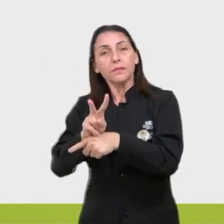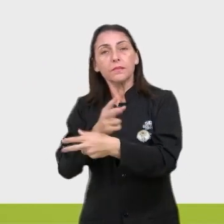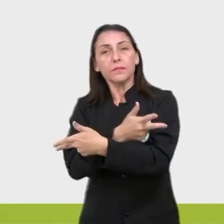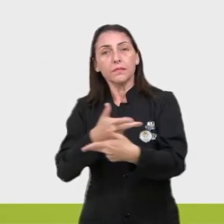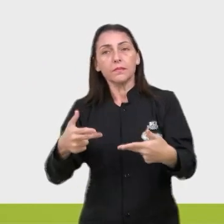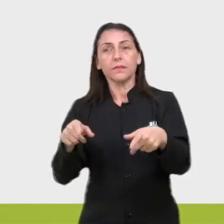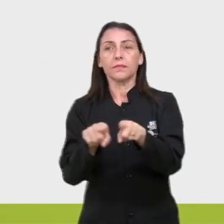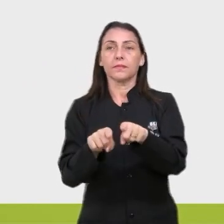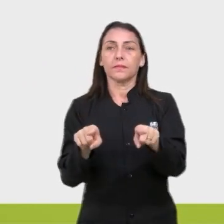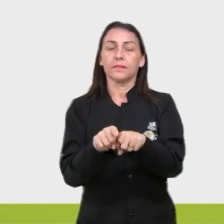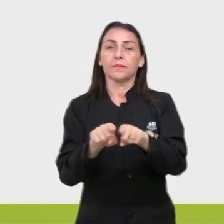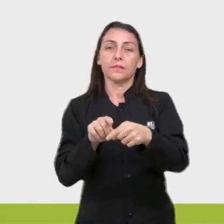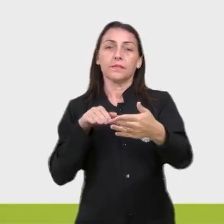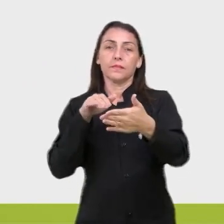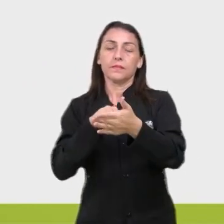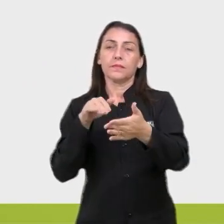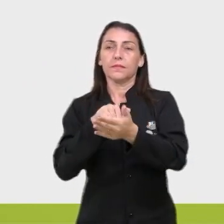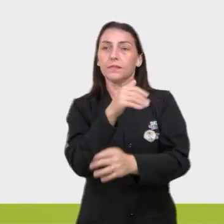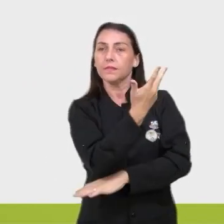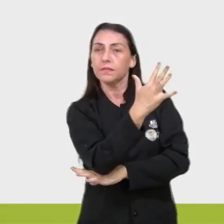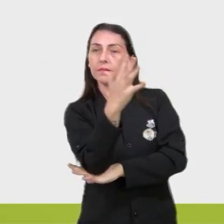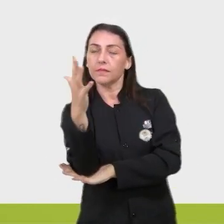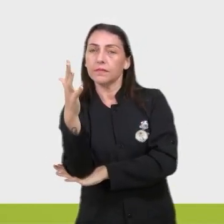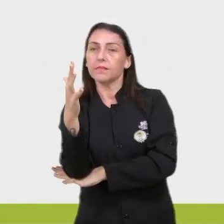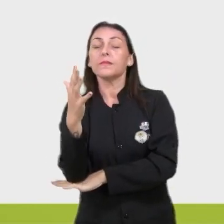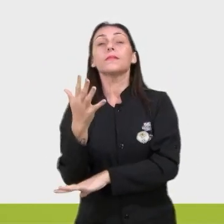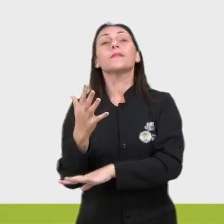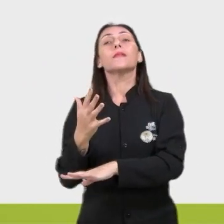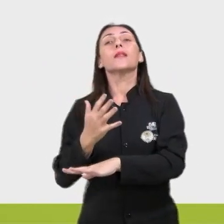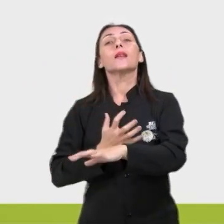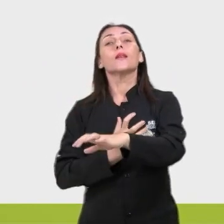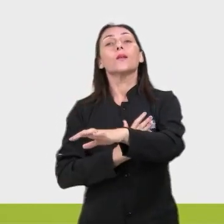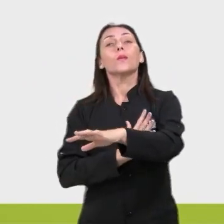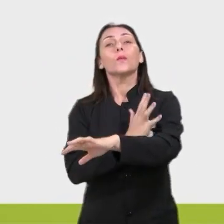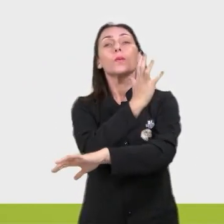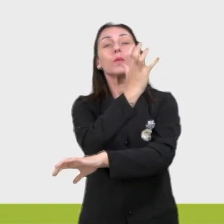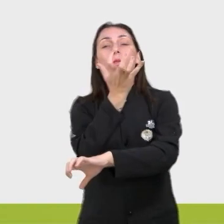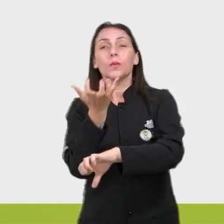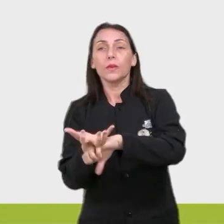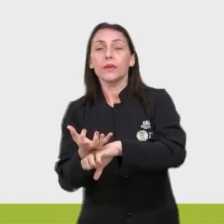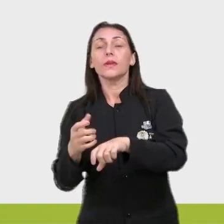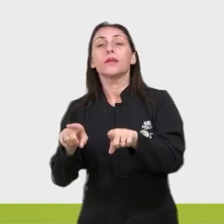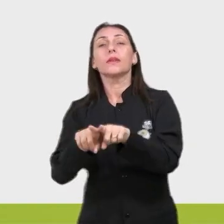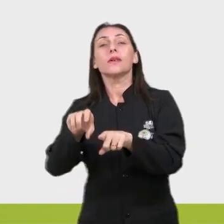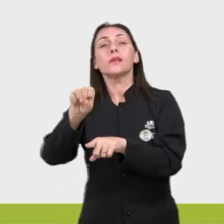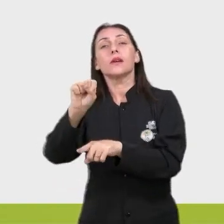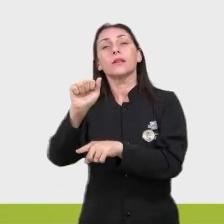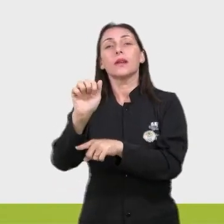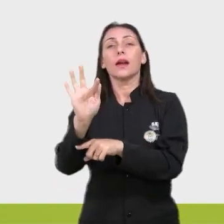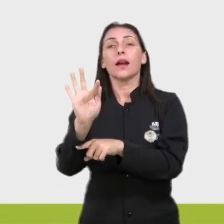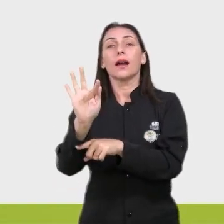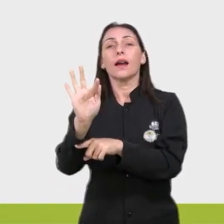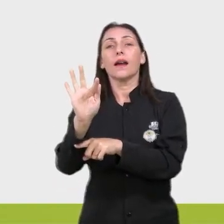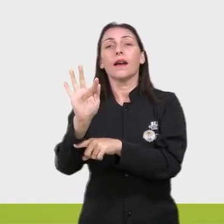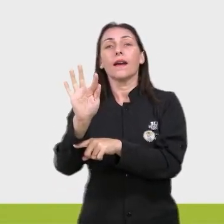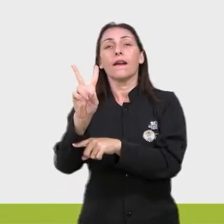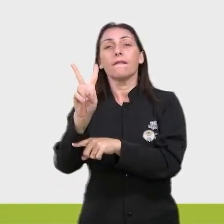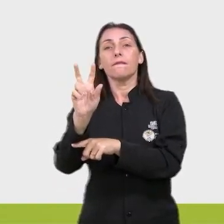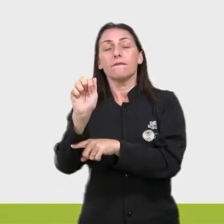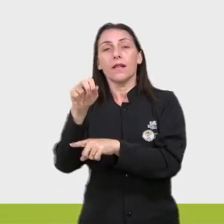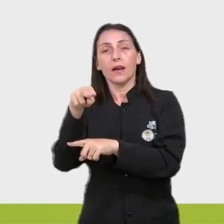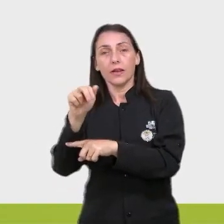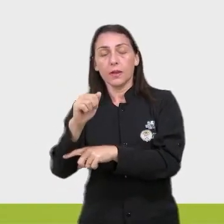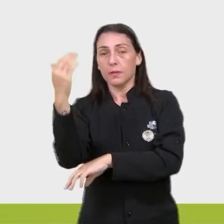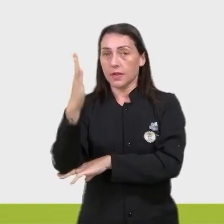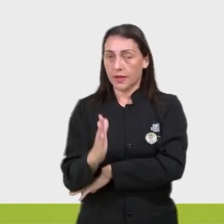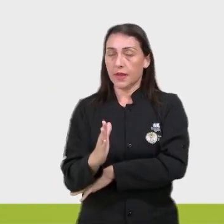aí dos impactos ambientais. E o Cerrado é conhecido também como savana brasileira. Tem árvores de arbustos, que